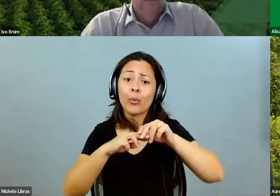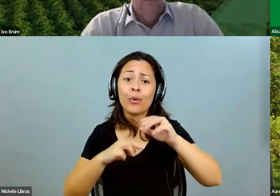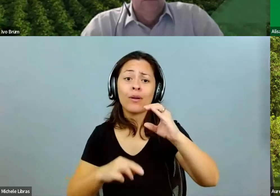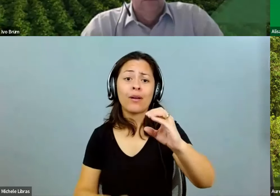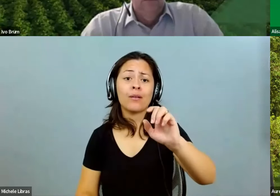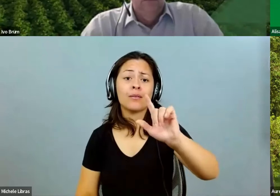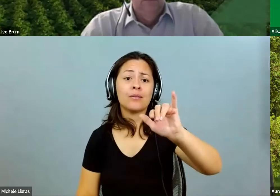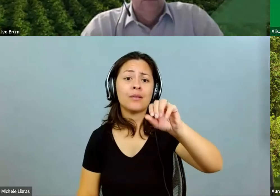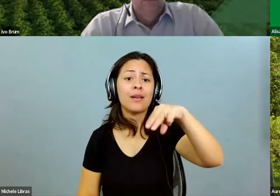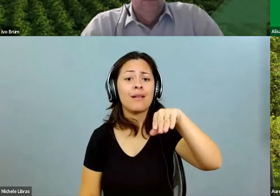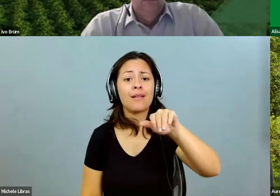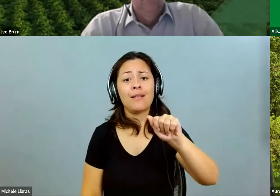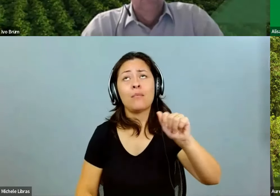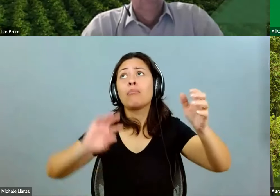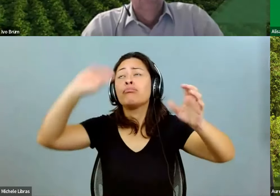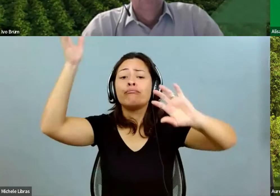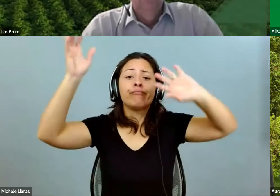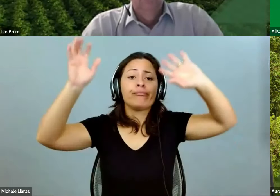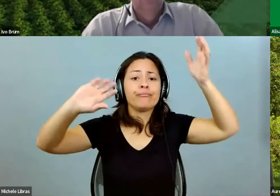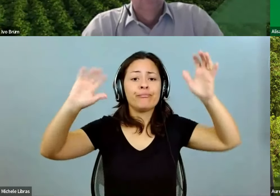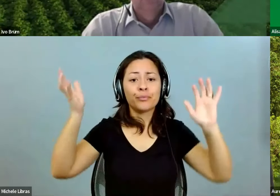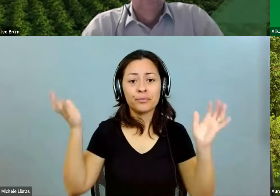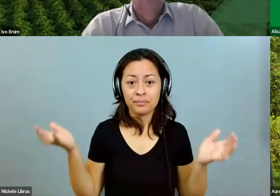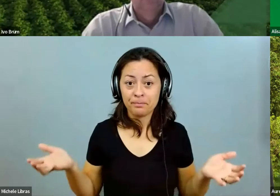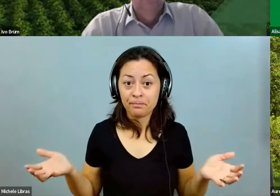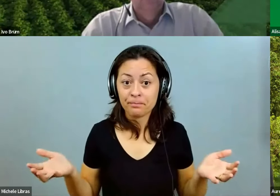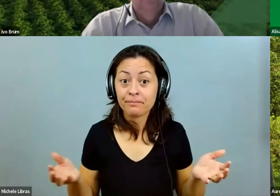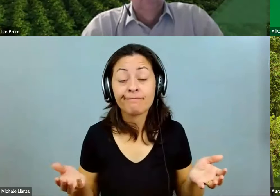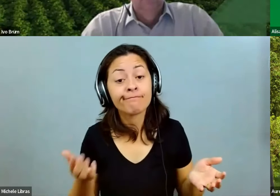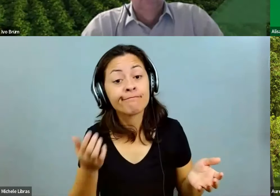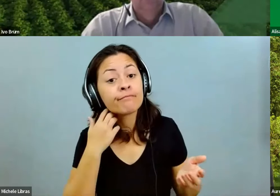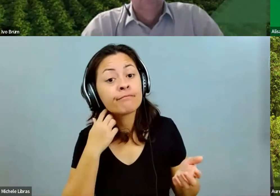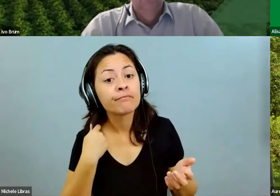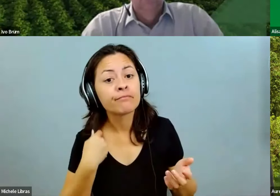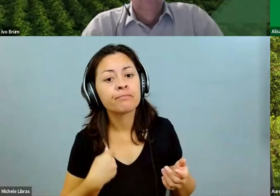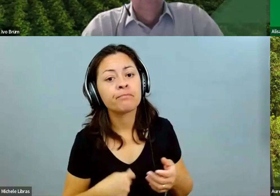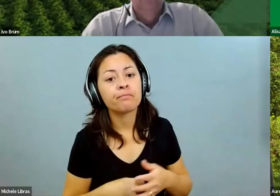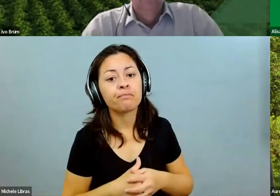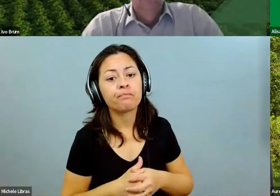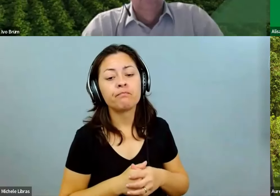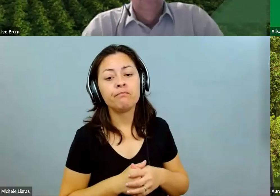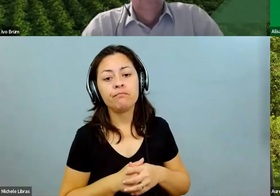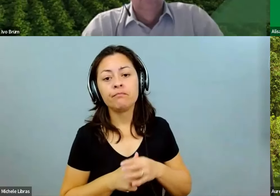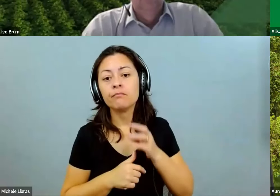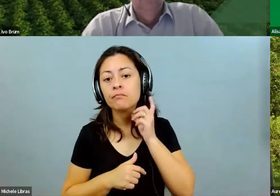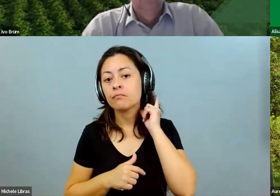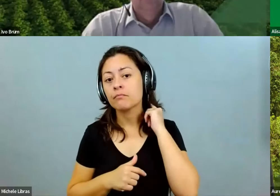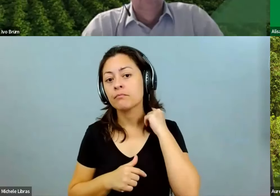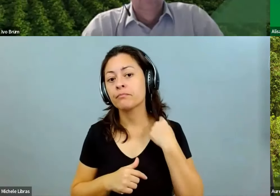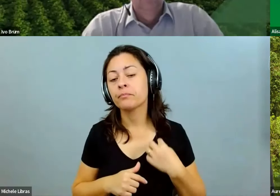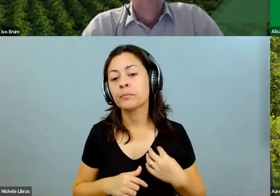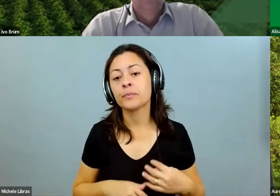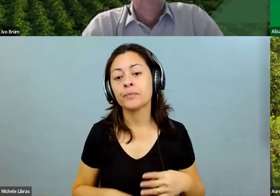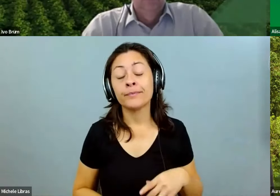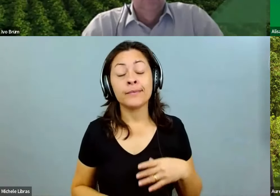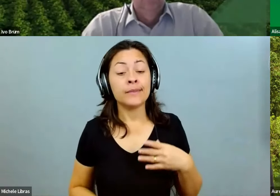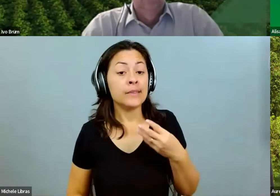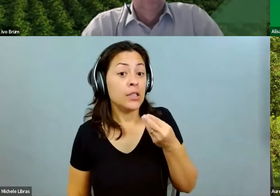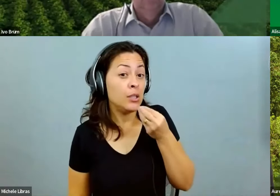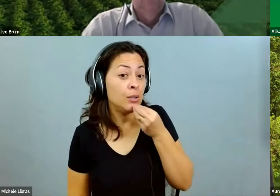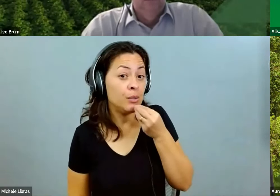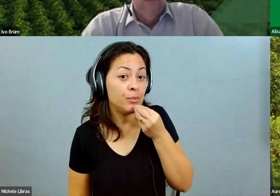então Eh obviamente seria eh muito danoso para o